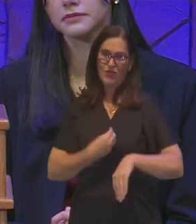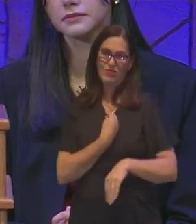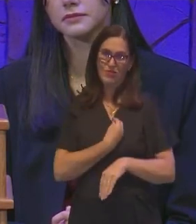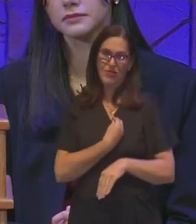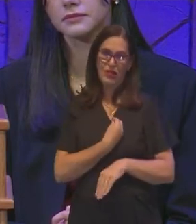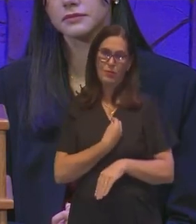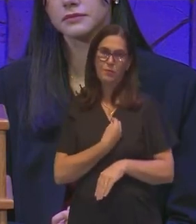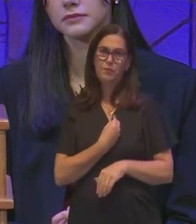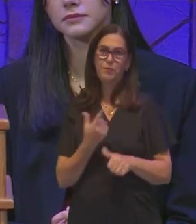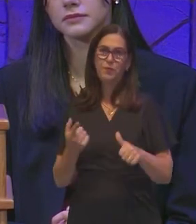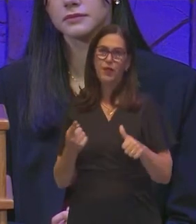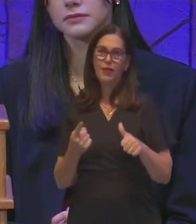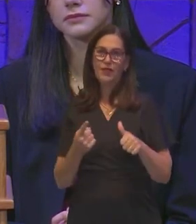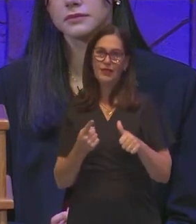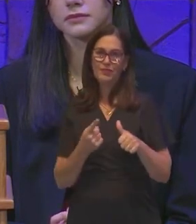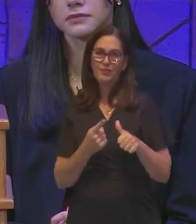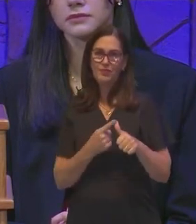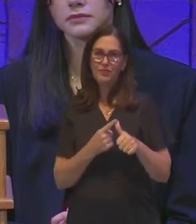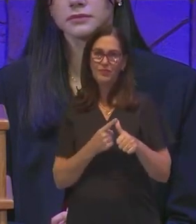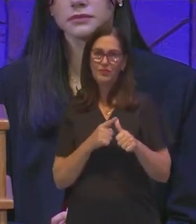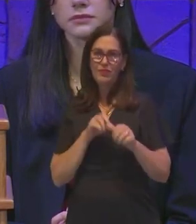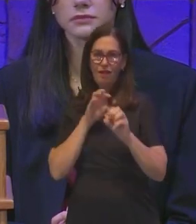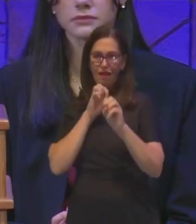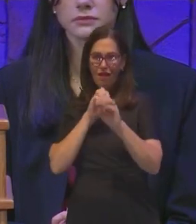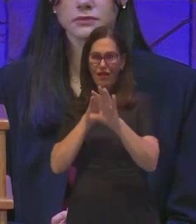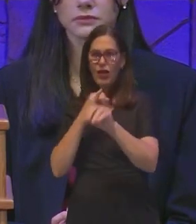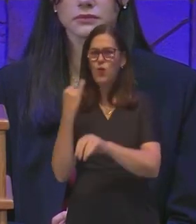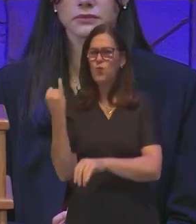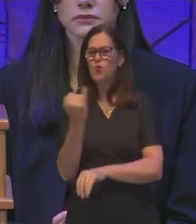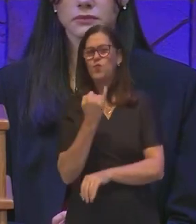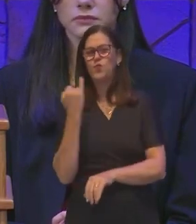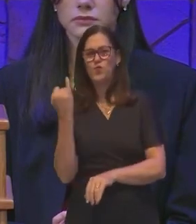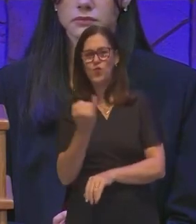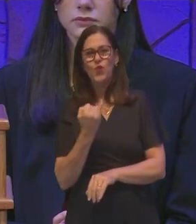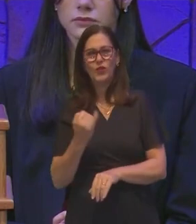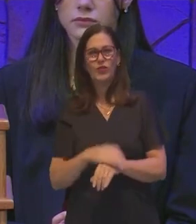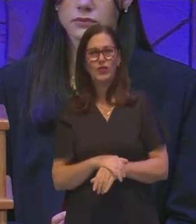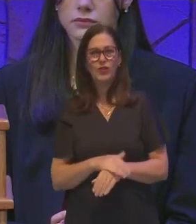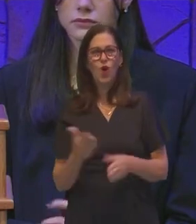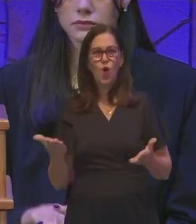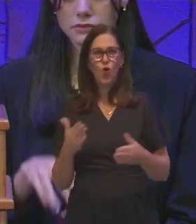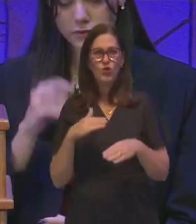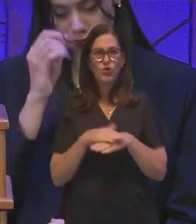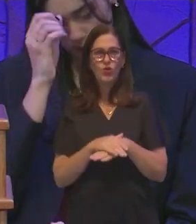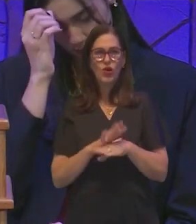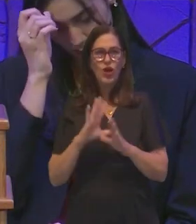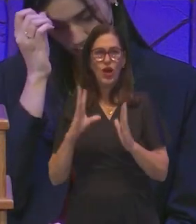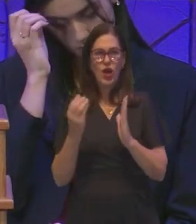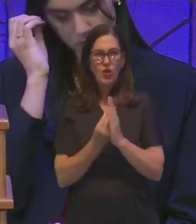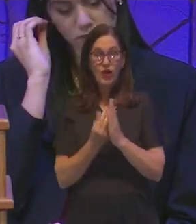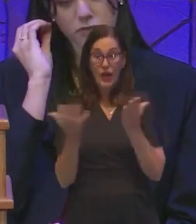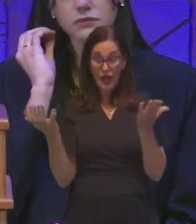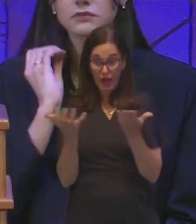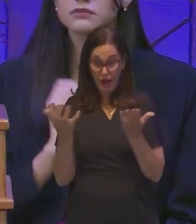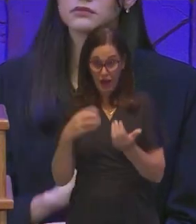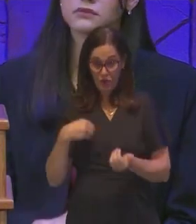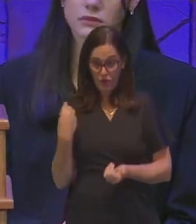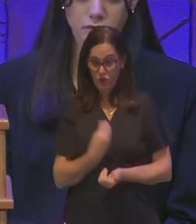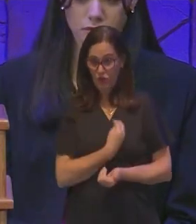A primeira lição importante nessa noite, a igreja que queremos